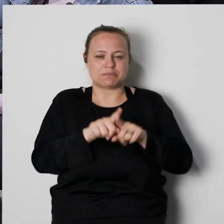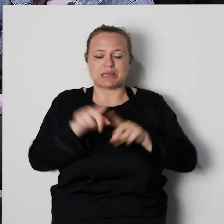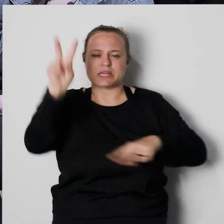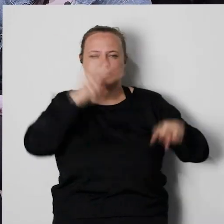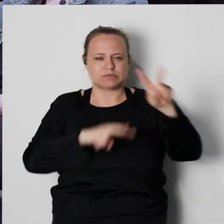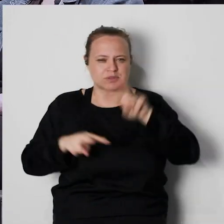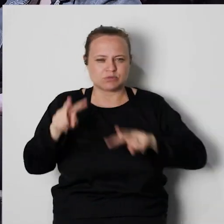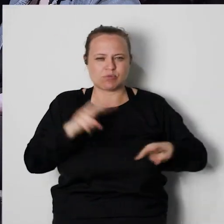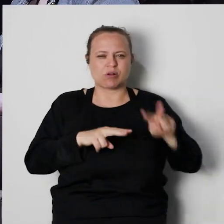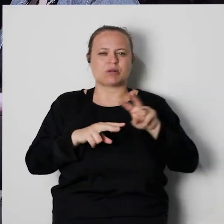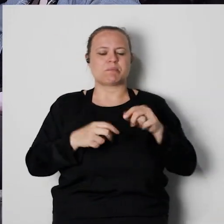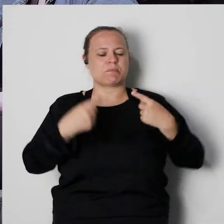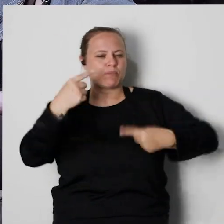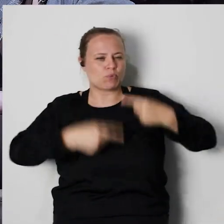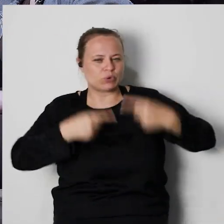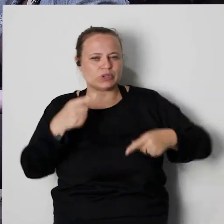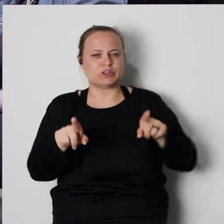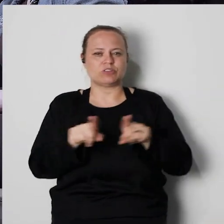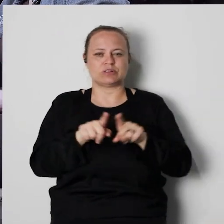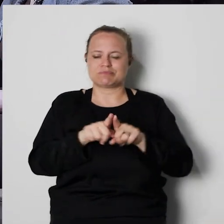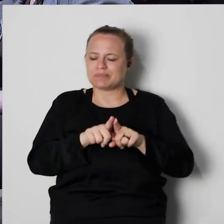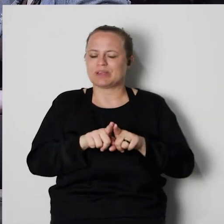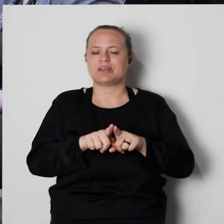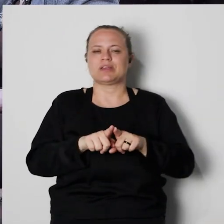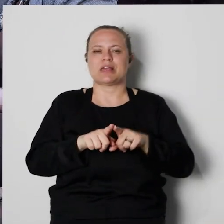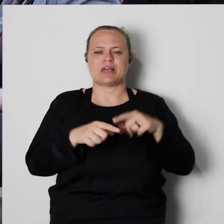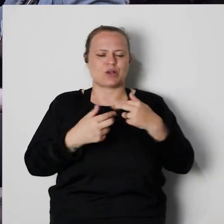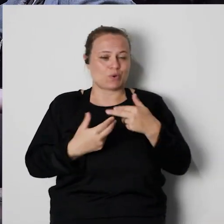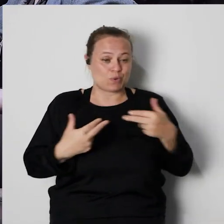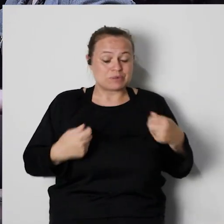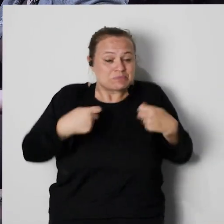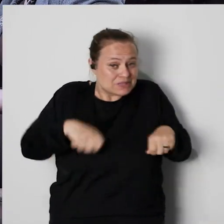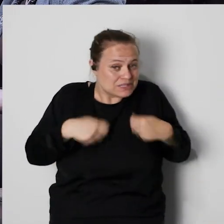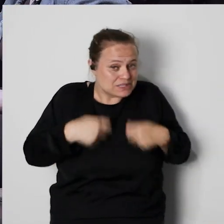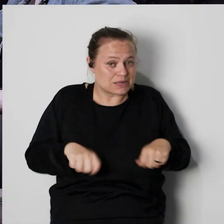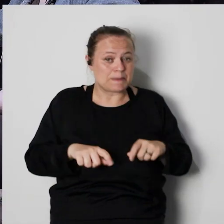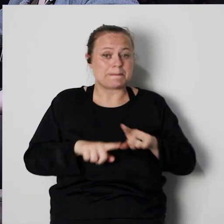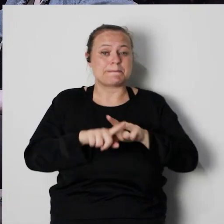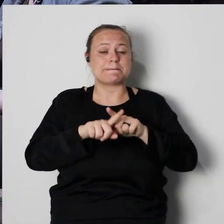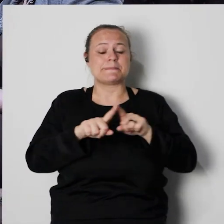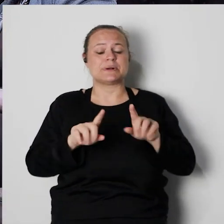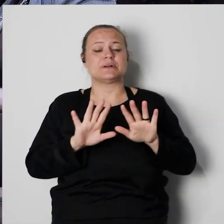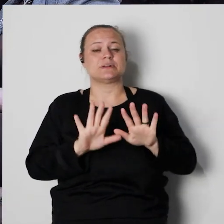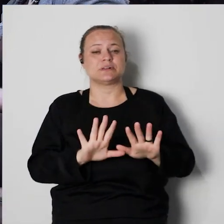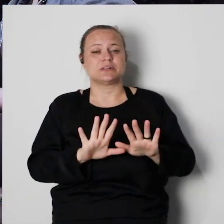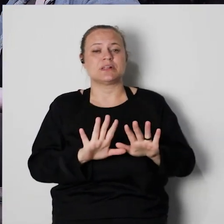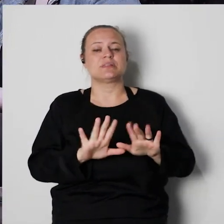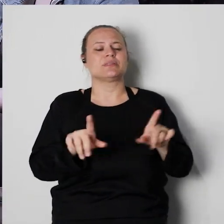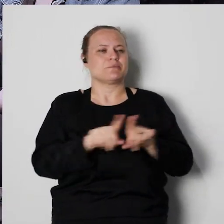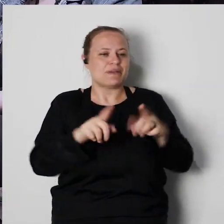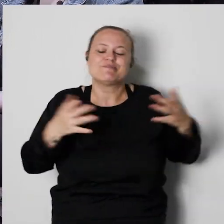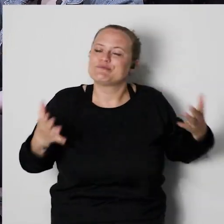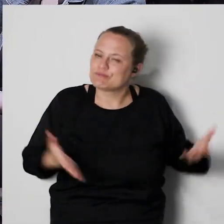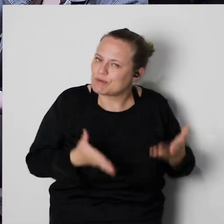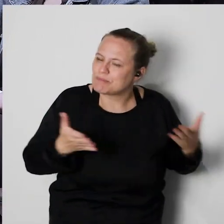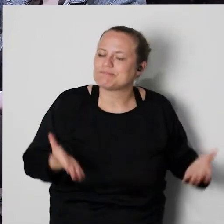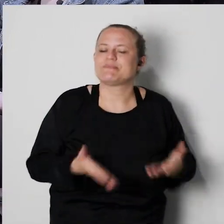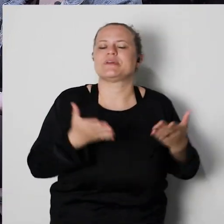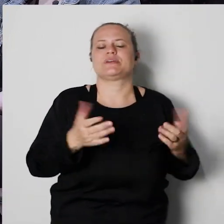só para a organização social em todos os seus âmbitos, de produção, de prestação de contas, de contabilidade, mas